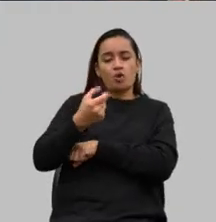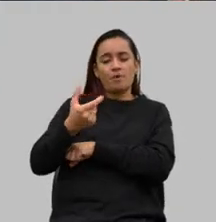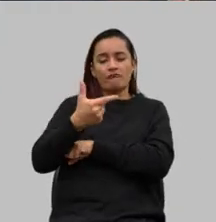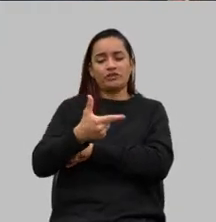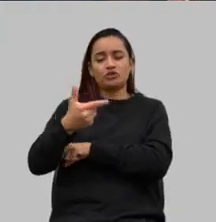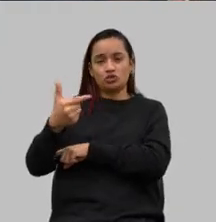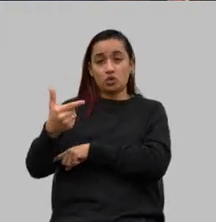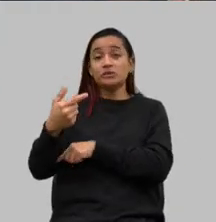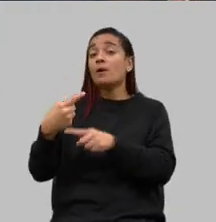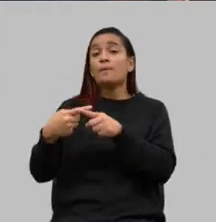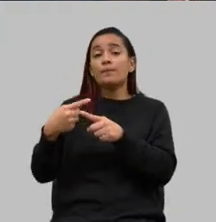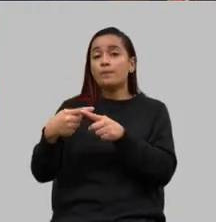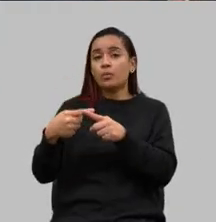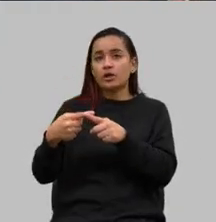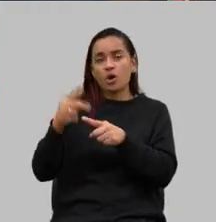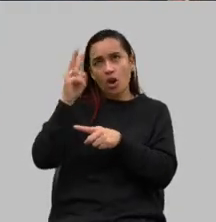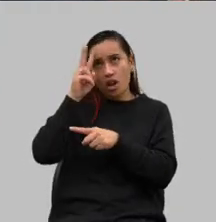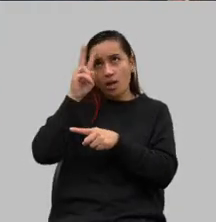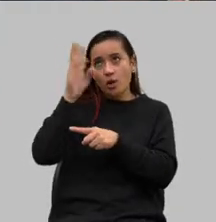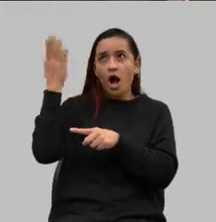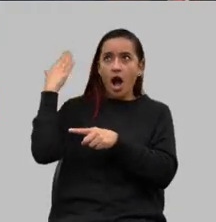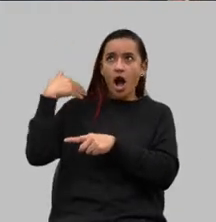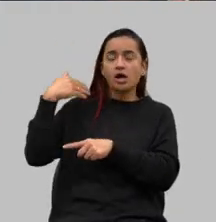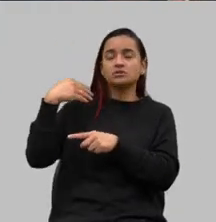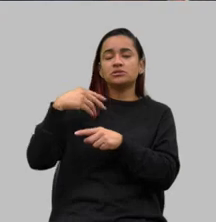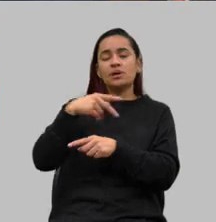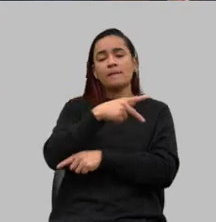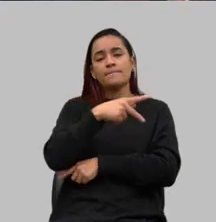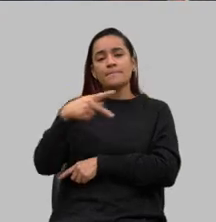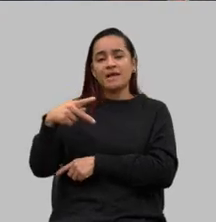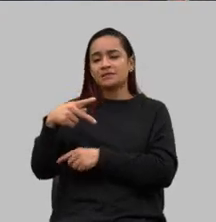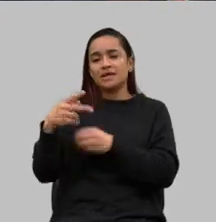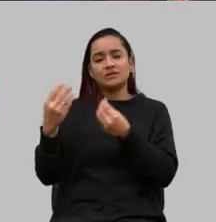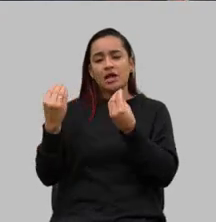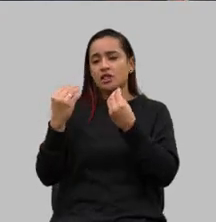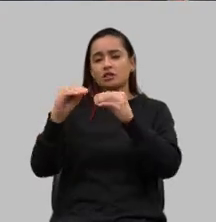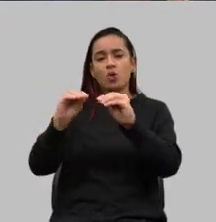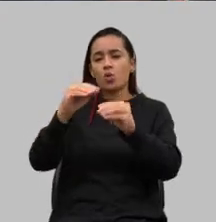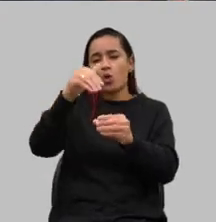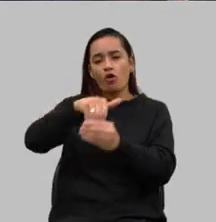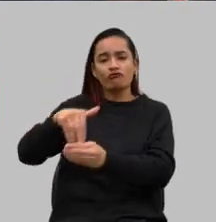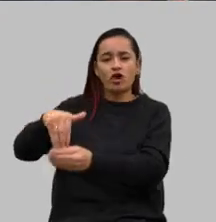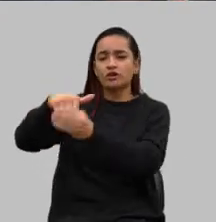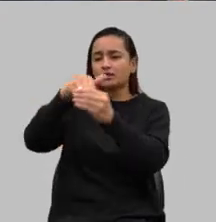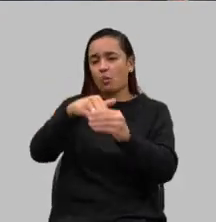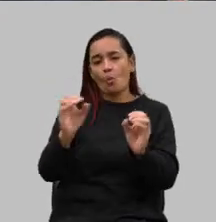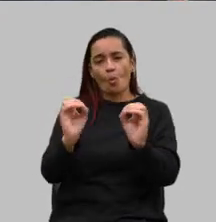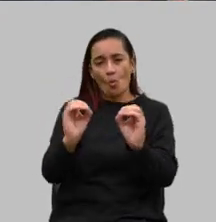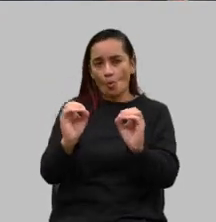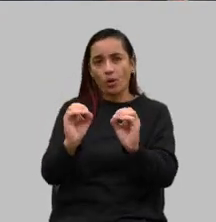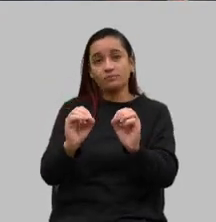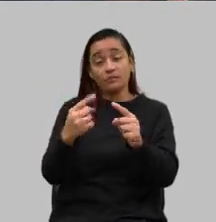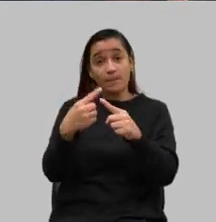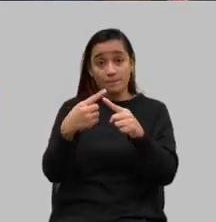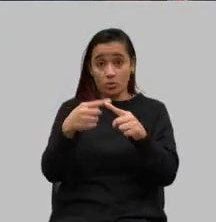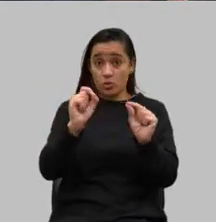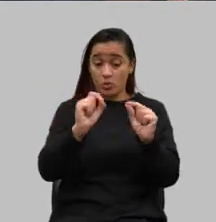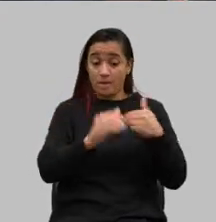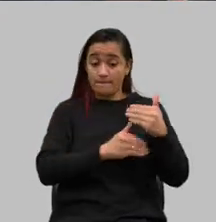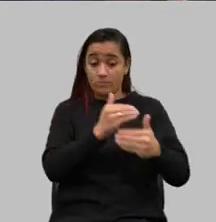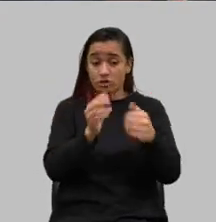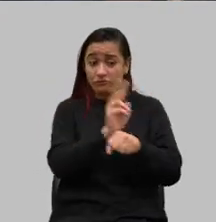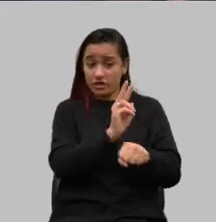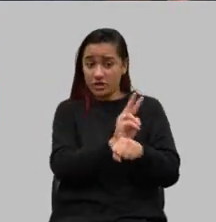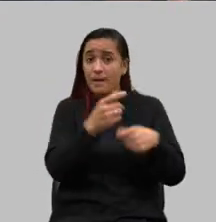naquela oportunidade do presidente época não ter colocado os requerimentos em votação porque processo de fiscalização Tem a parte